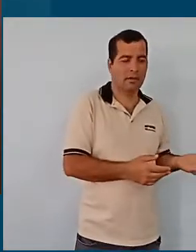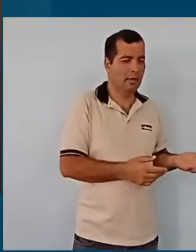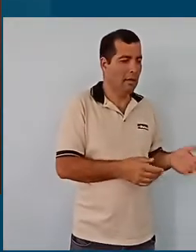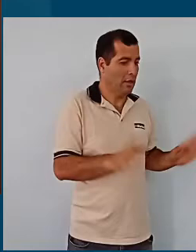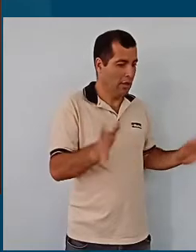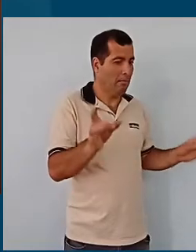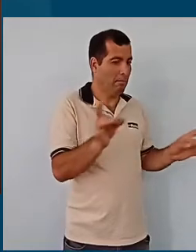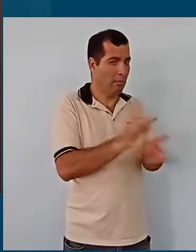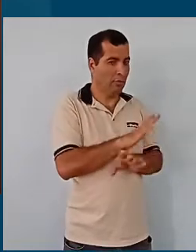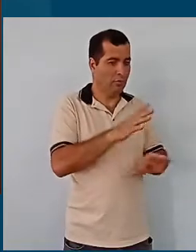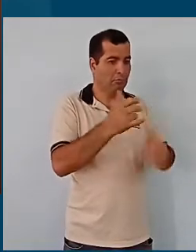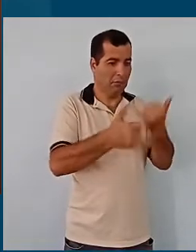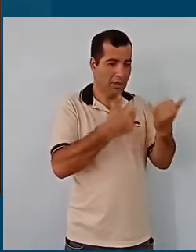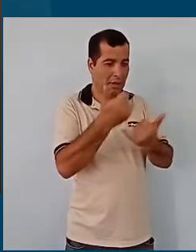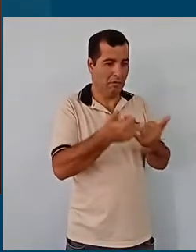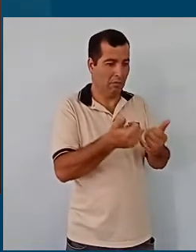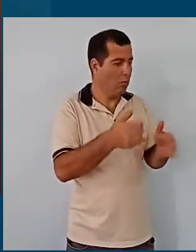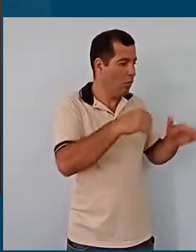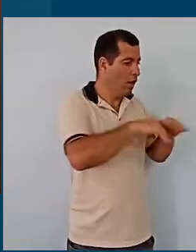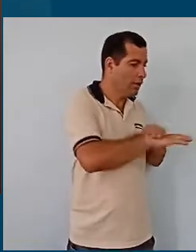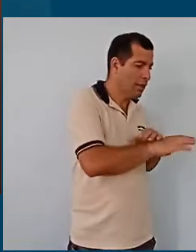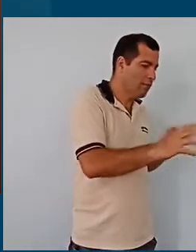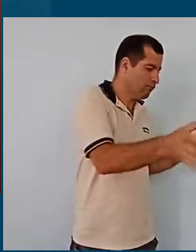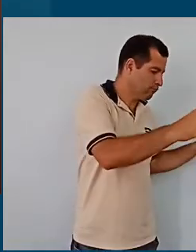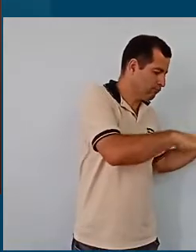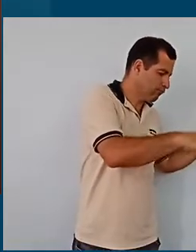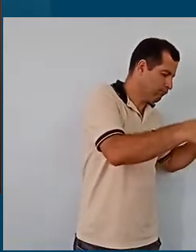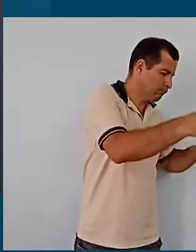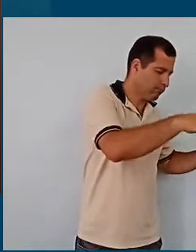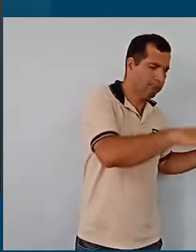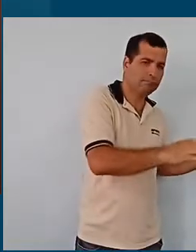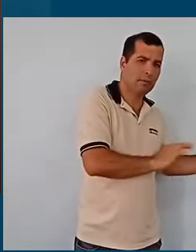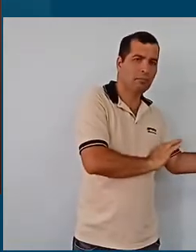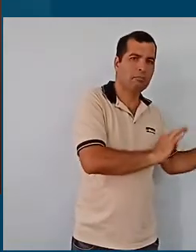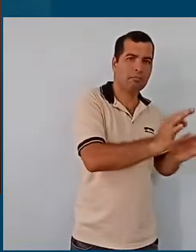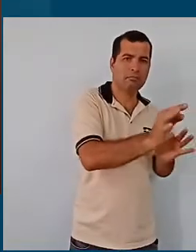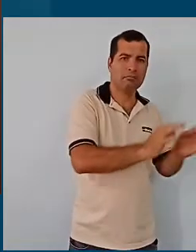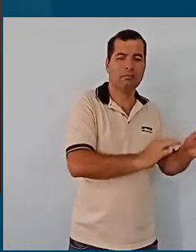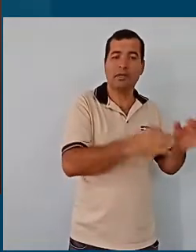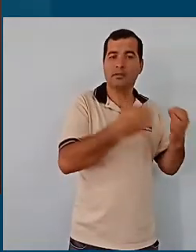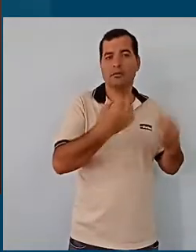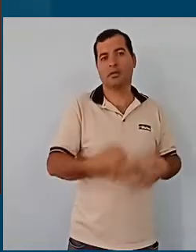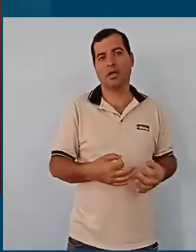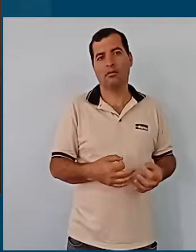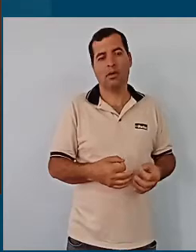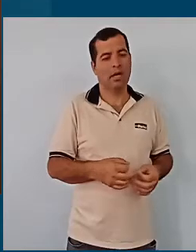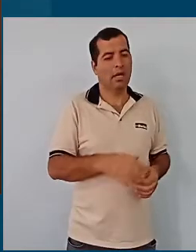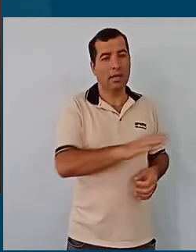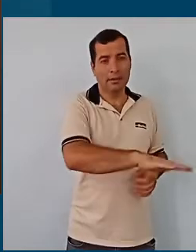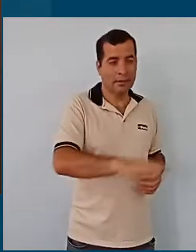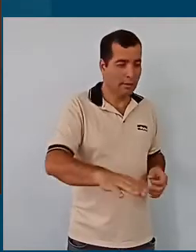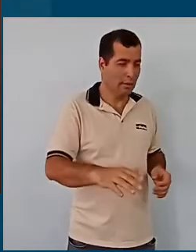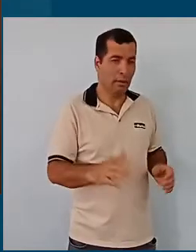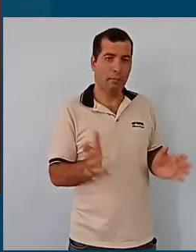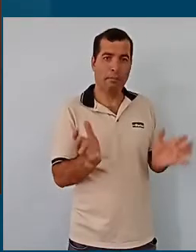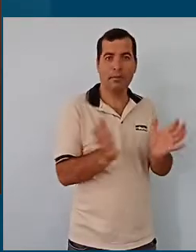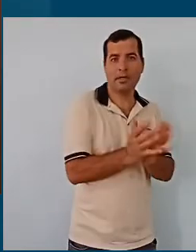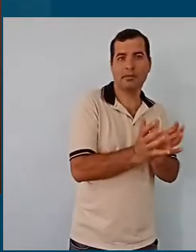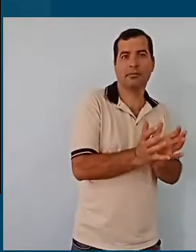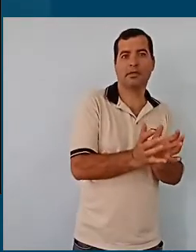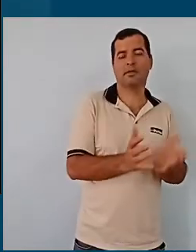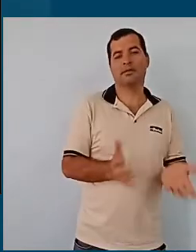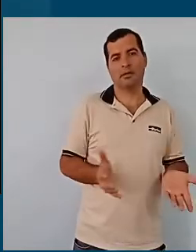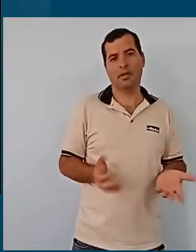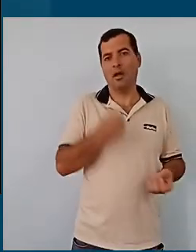brincadeira, né? Então, enquanto participa ativamente da vida na escola, as crianças e os